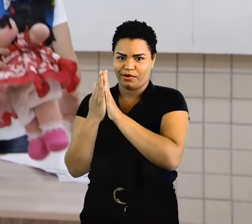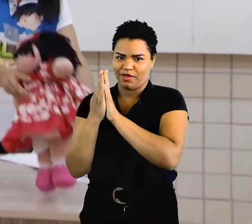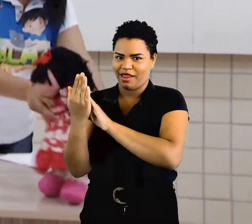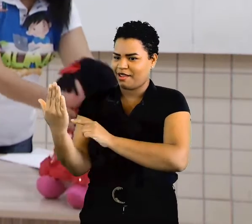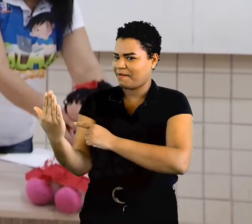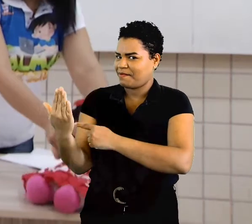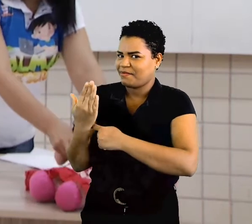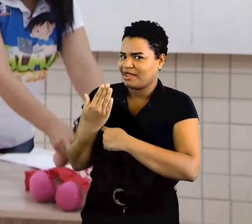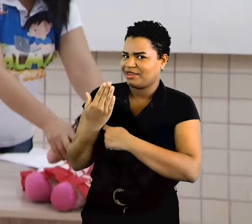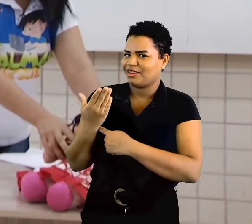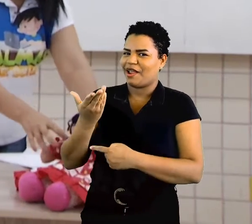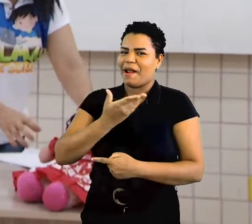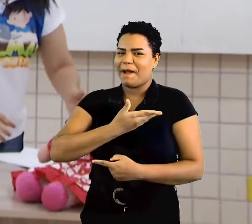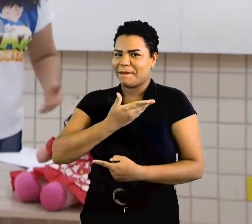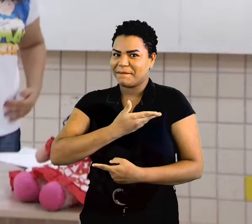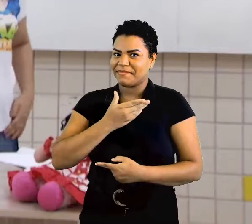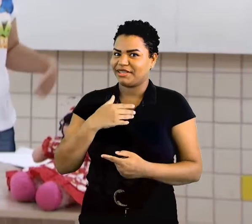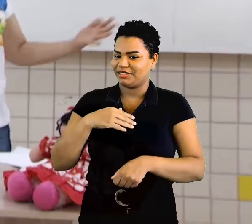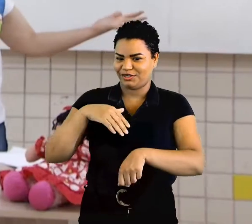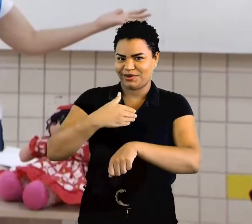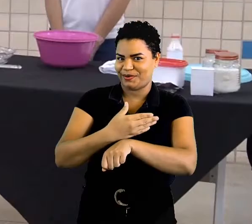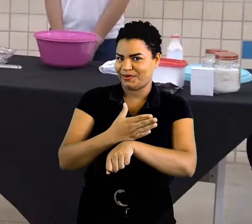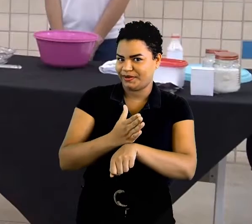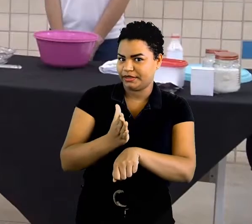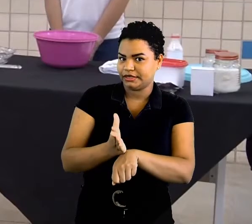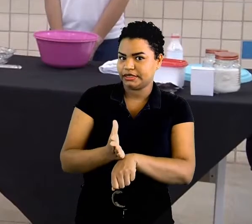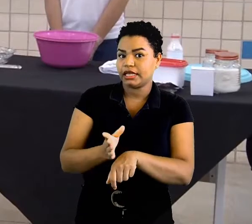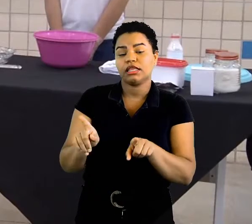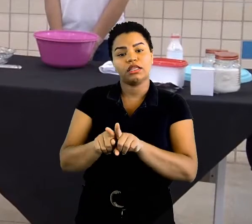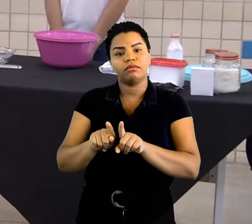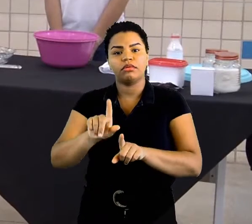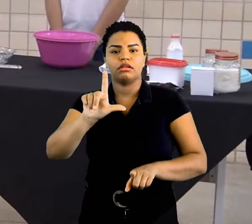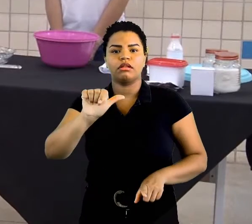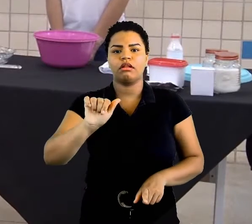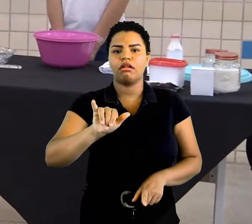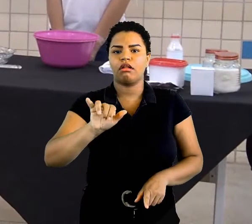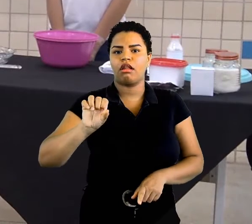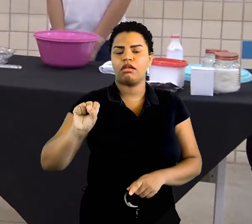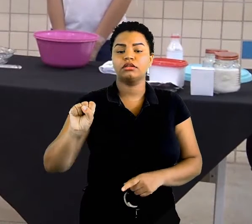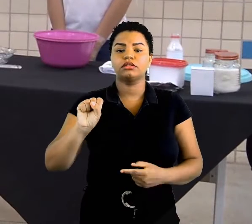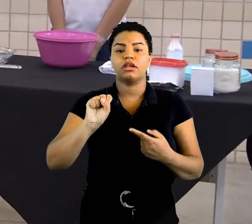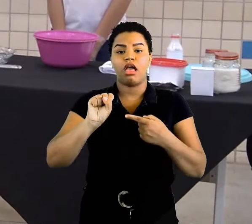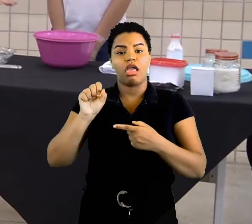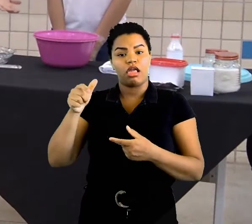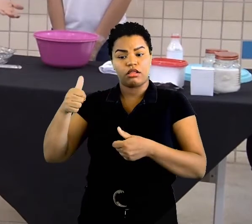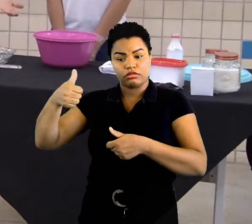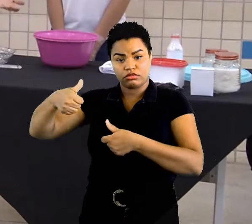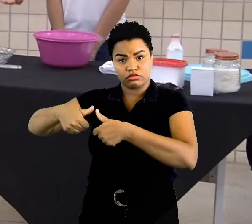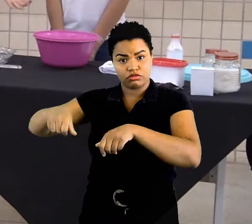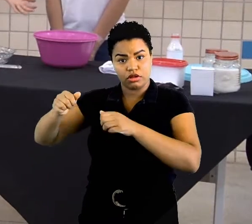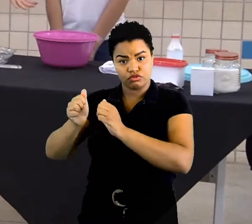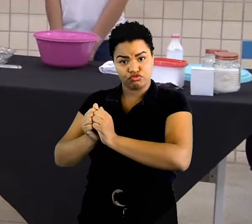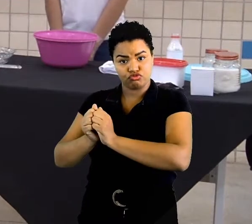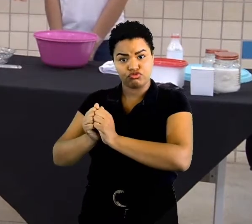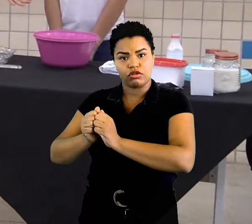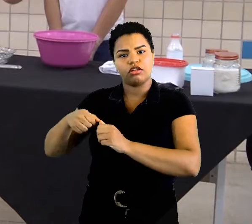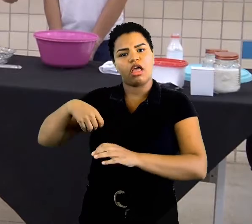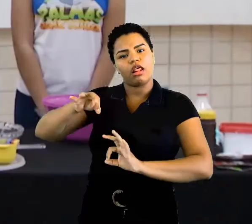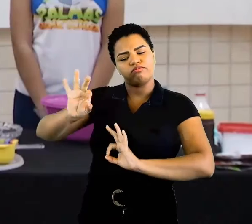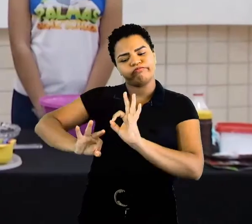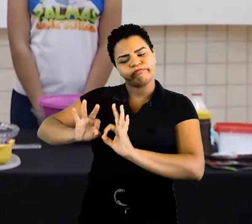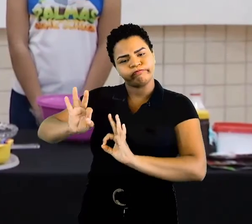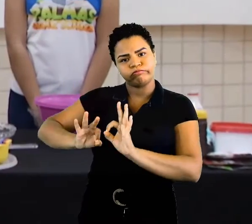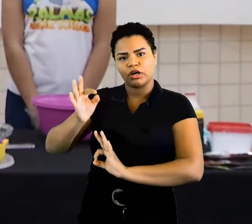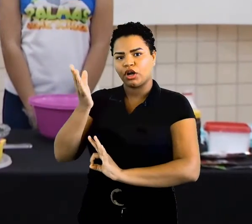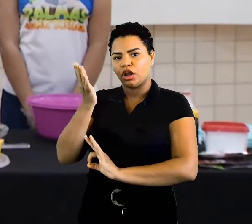todas as horas, e eu trouxe também a Laís, que ela vai estar aqui preparando os alimentos de uma das receitas que nós